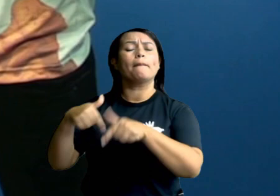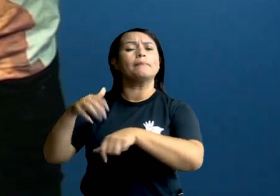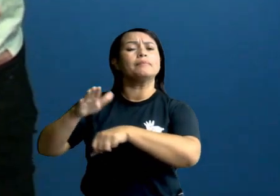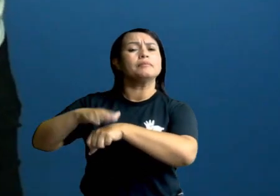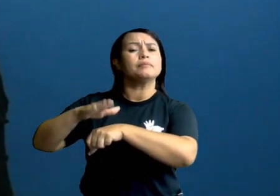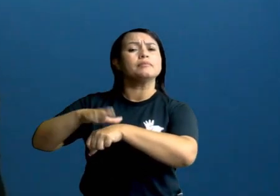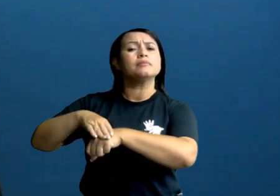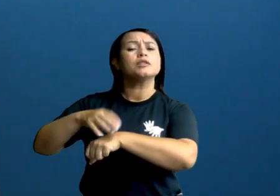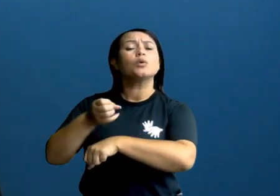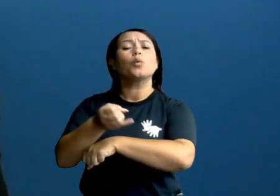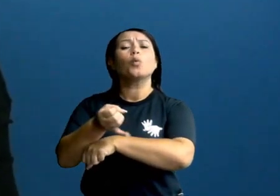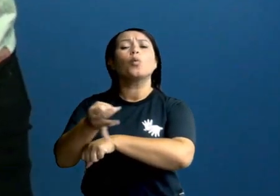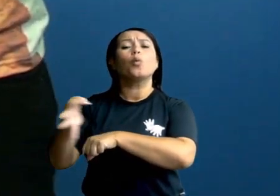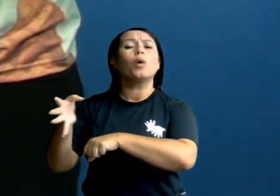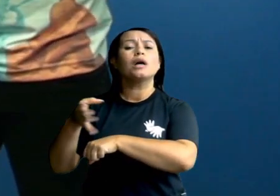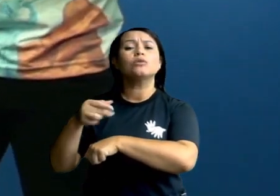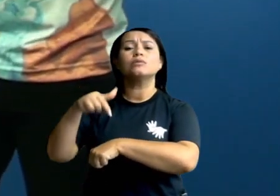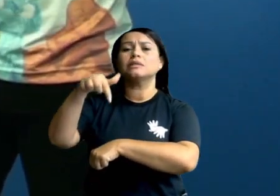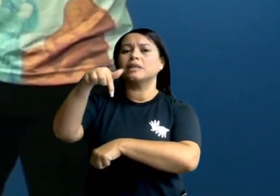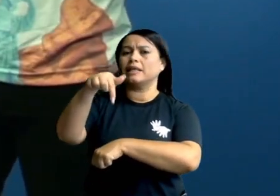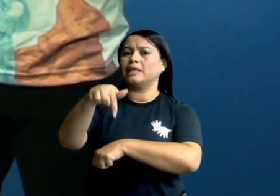trabalhar, você tem um percentual de